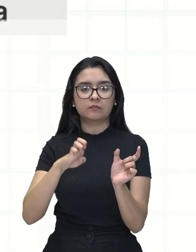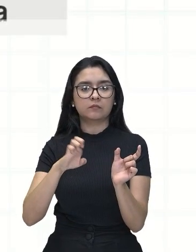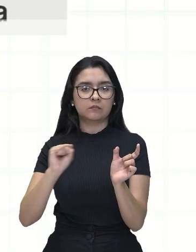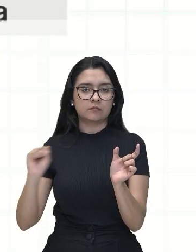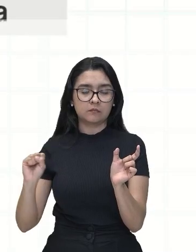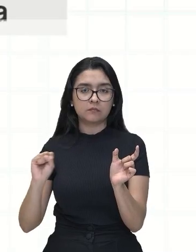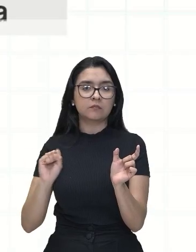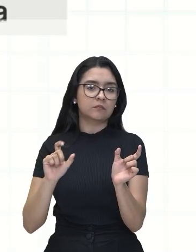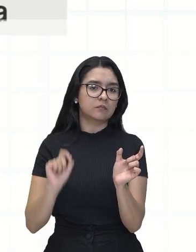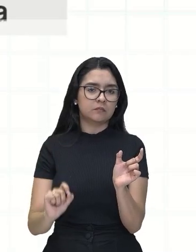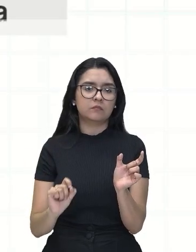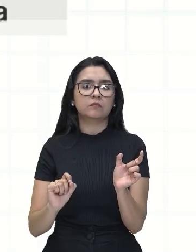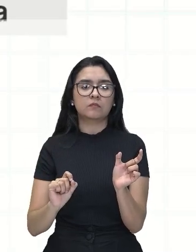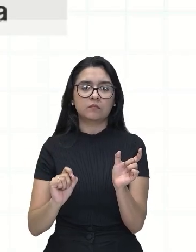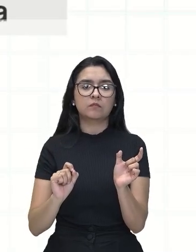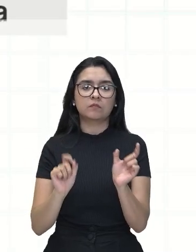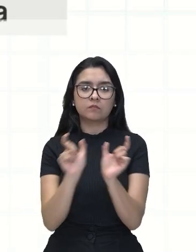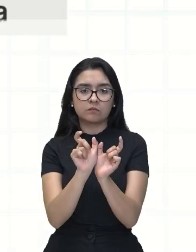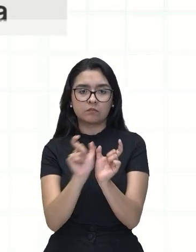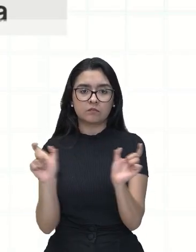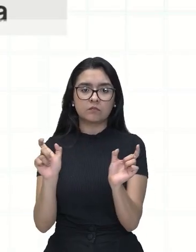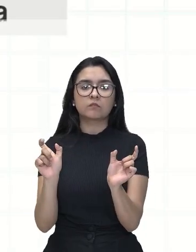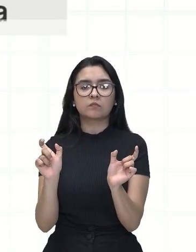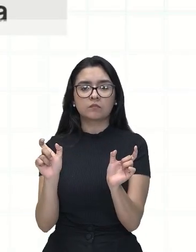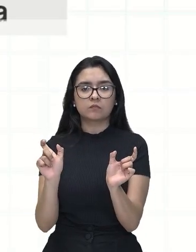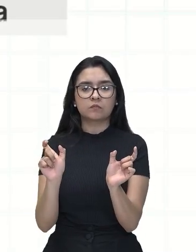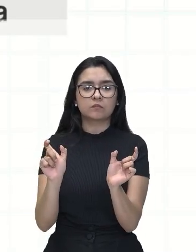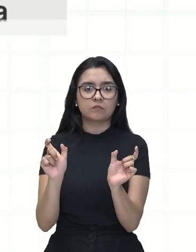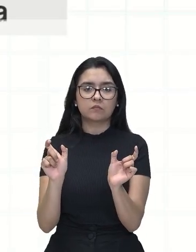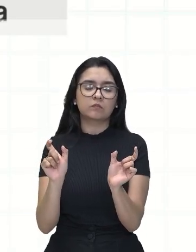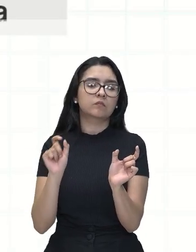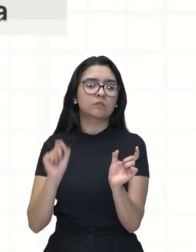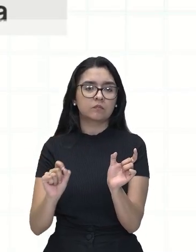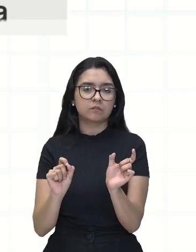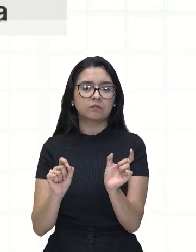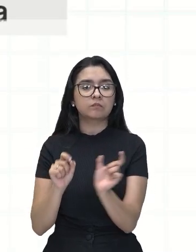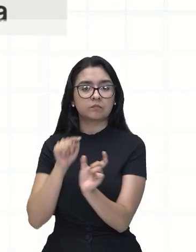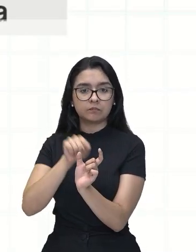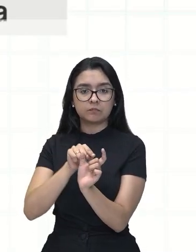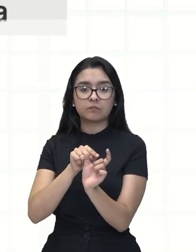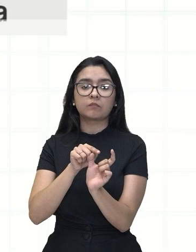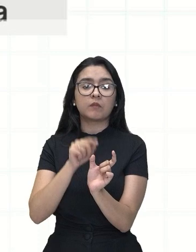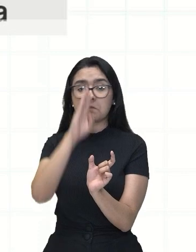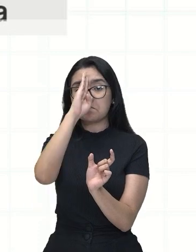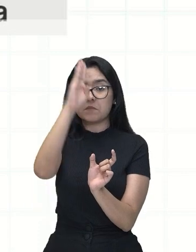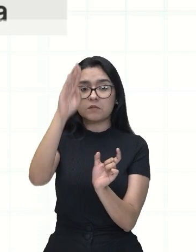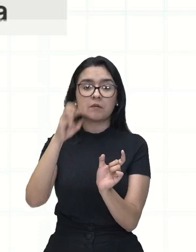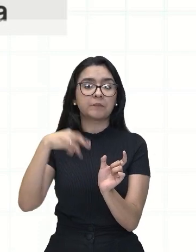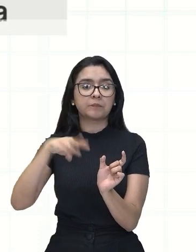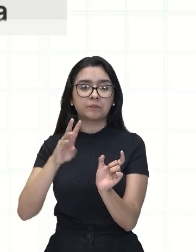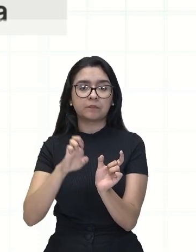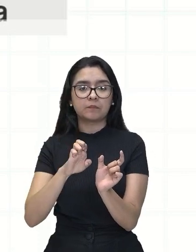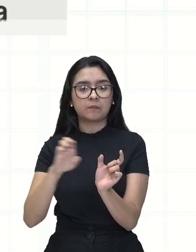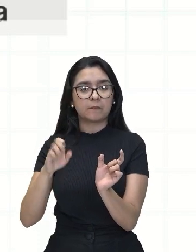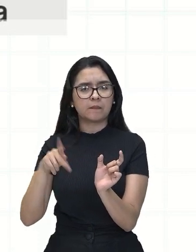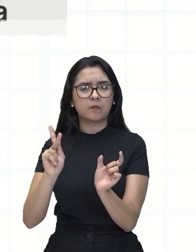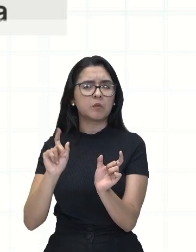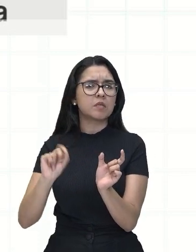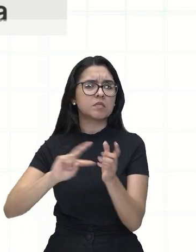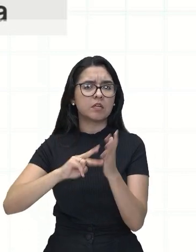Vamos dividir a palavra aqui, ó. Weakness. Aqui está a raiz. O que significa